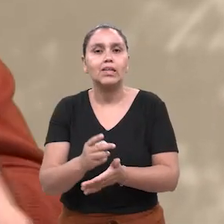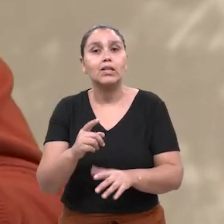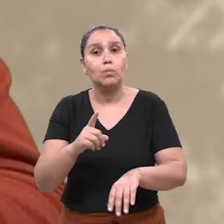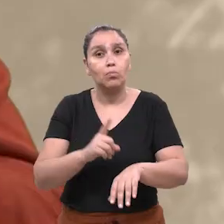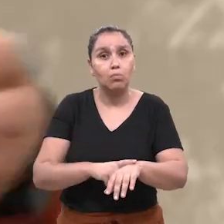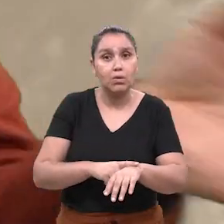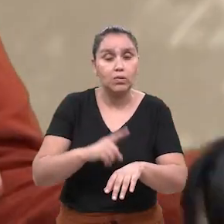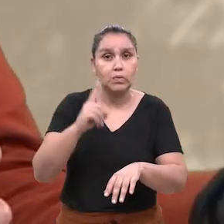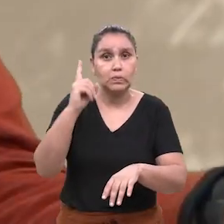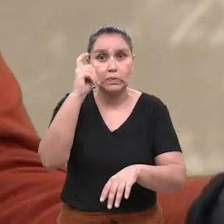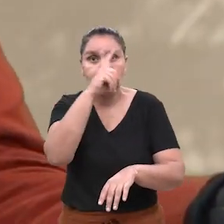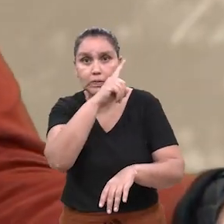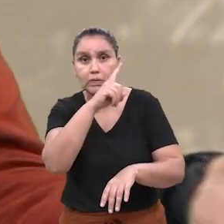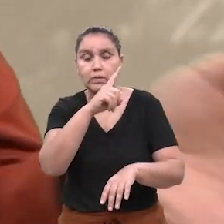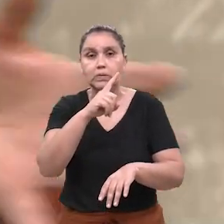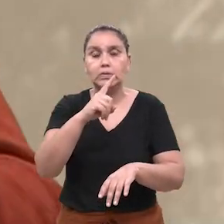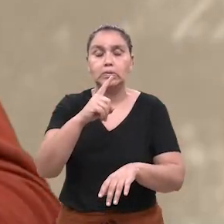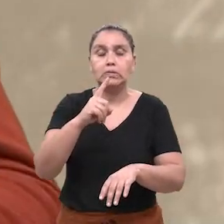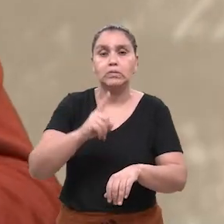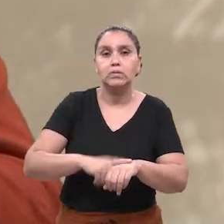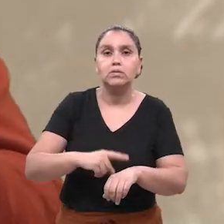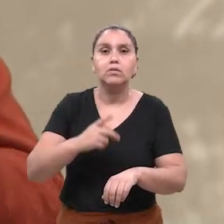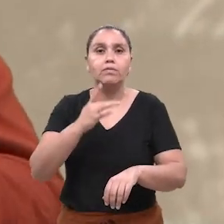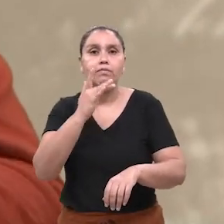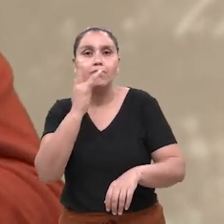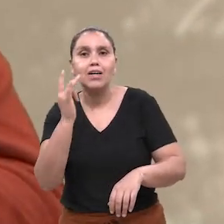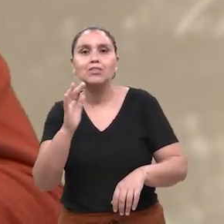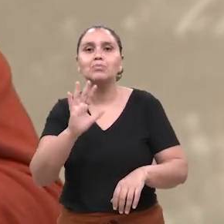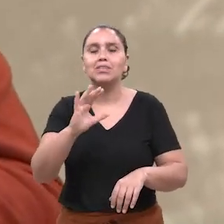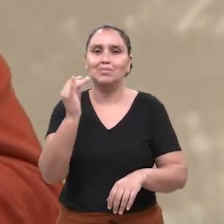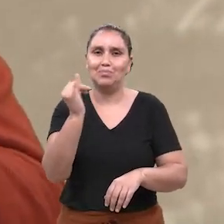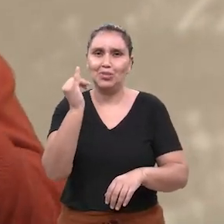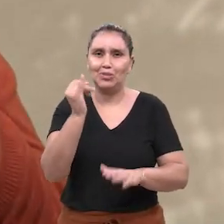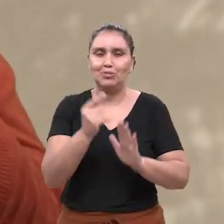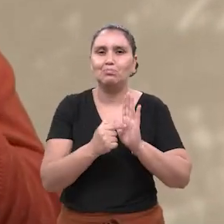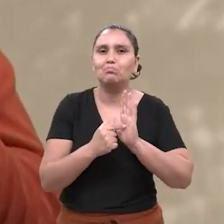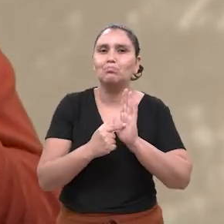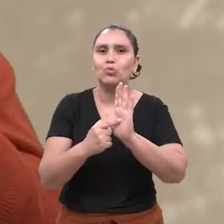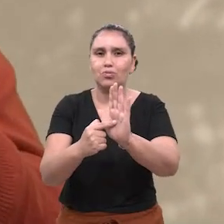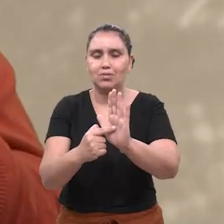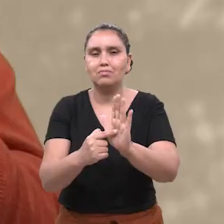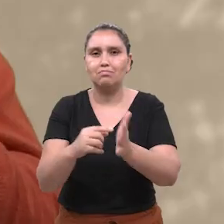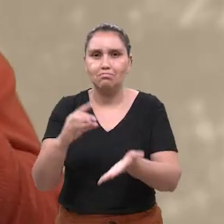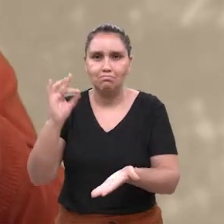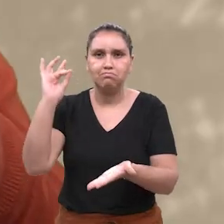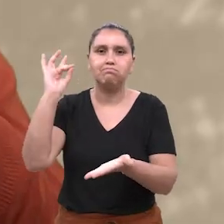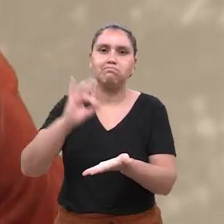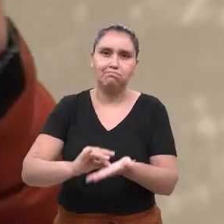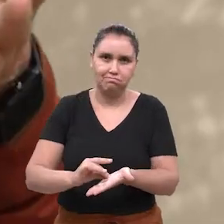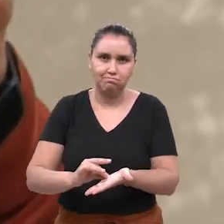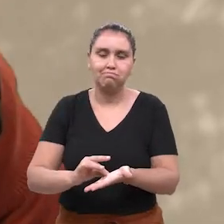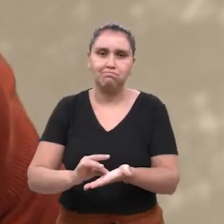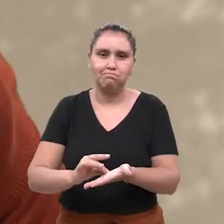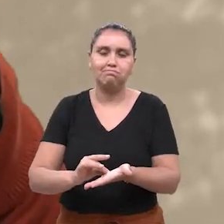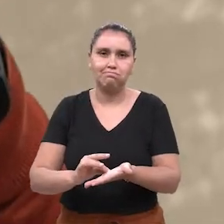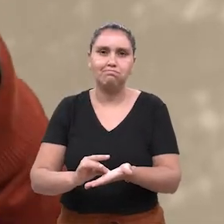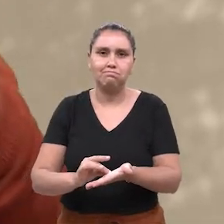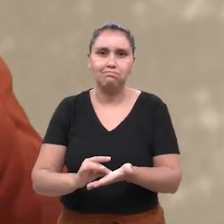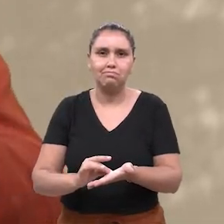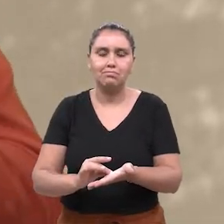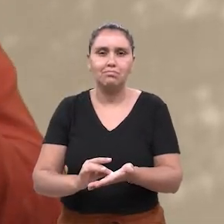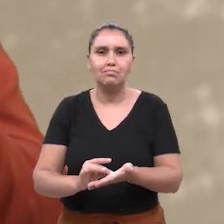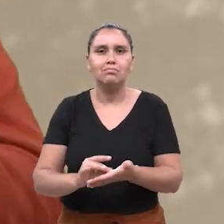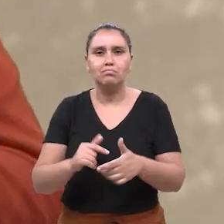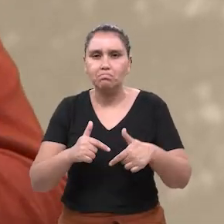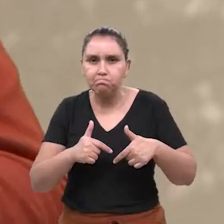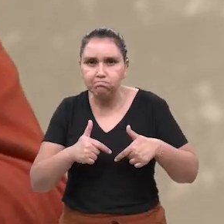nos momentos difíceis e nos momentos fáceis dentro do ano. Então, eu acho que esse memorial legislativo vem para consagrar um trabalho do